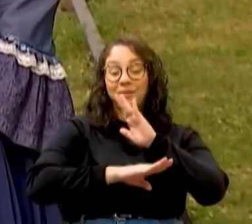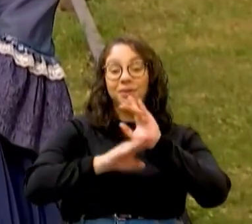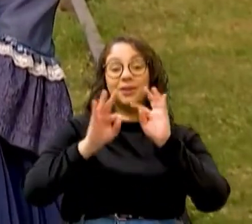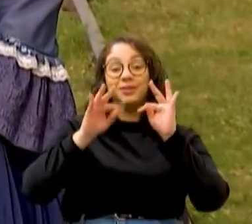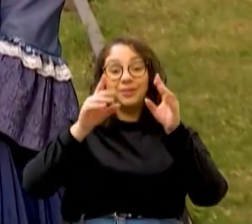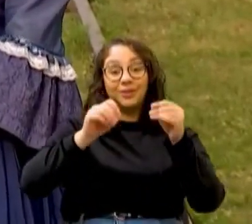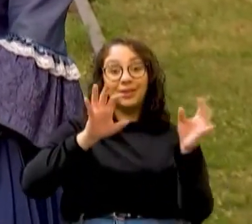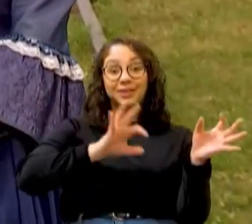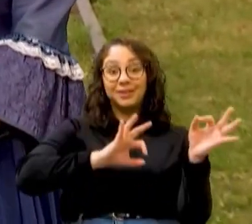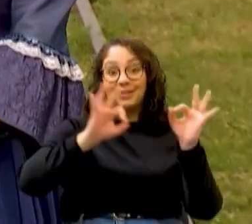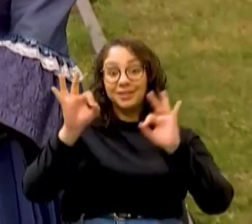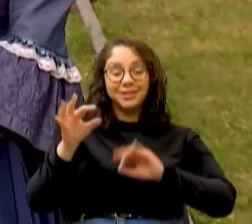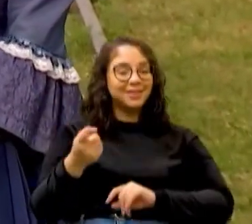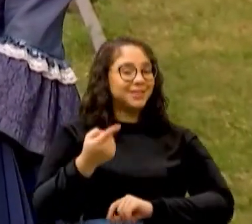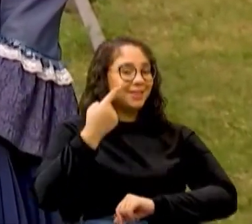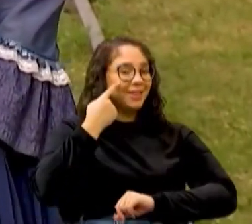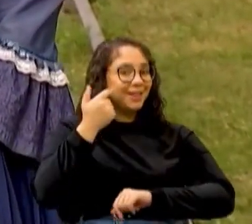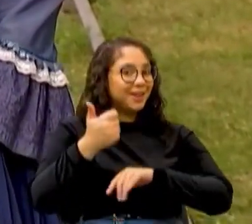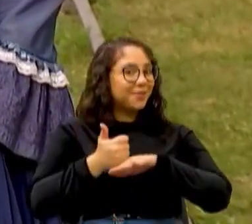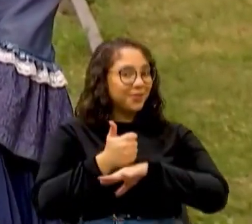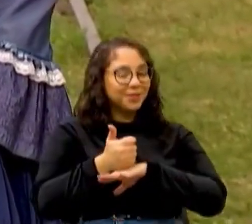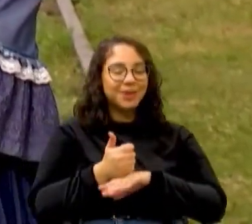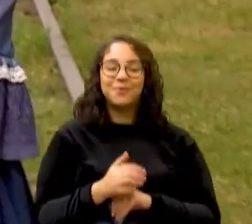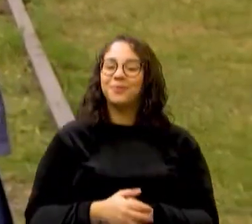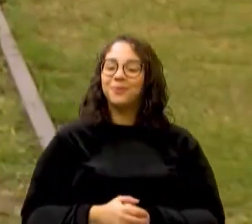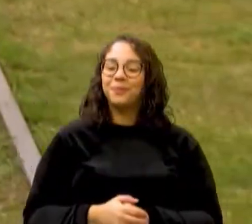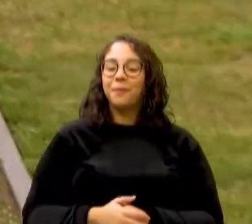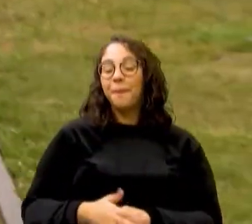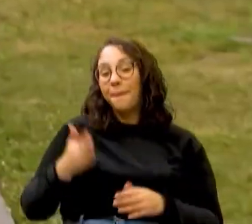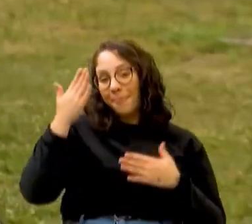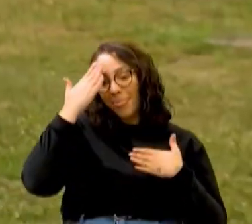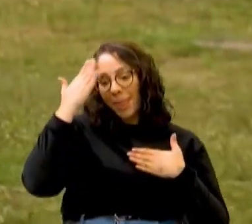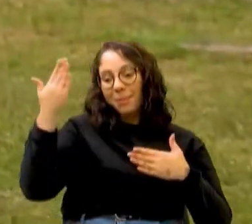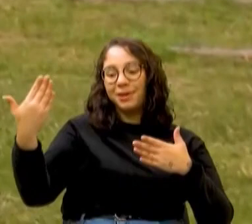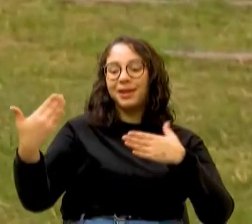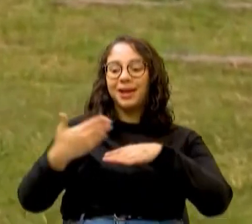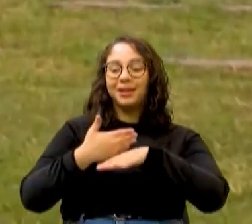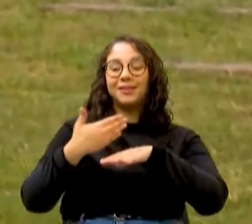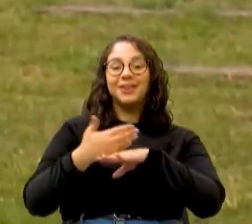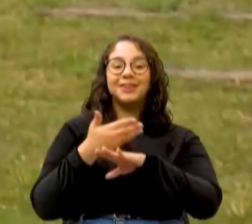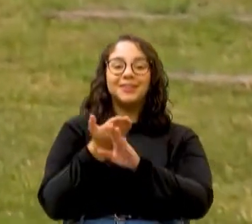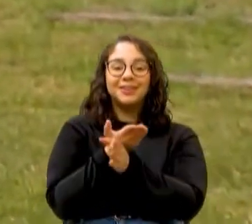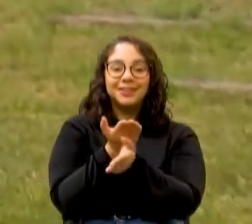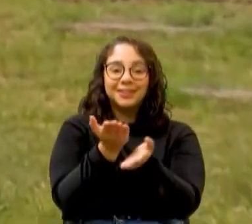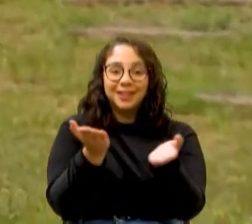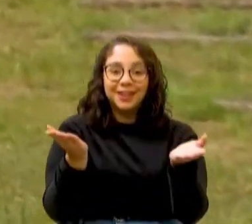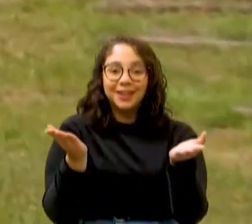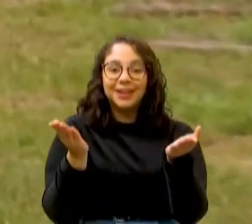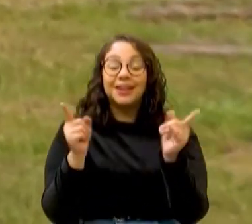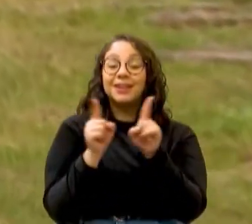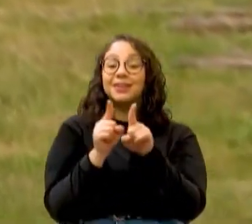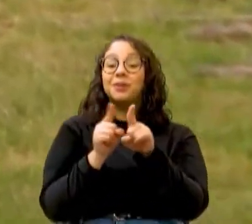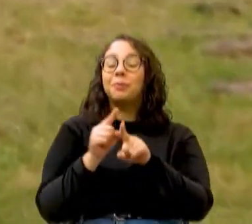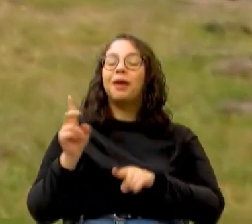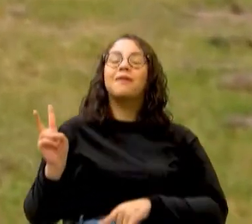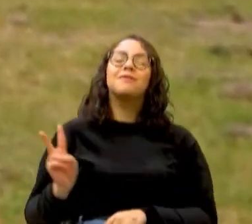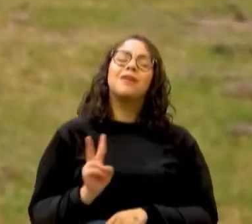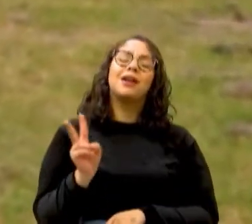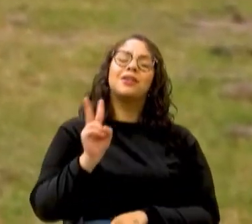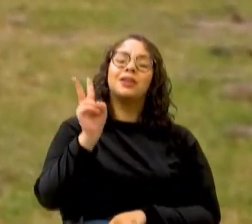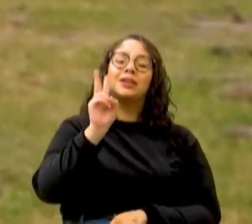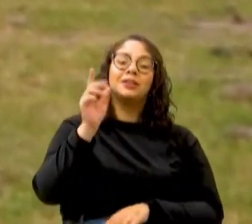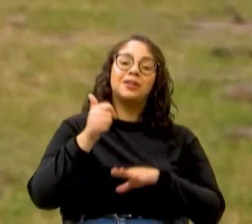Câmara para os telespectadores para o nosso quadro se liga na profissão Obrigada pela participação de vocês pela